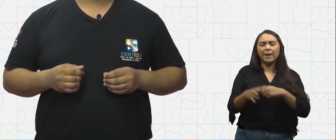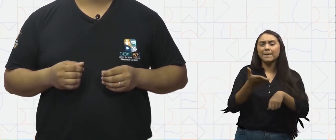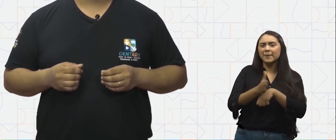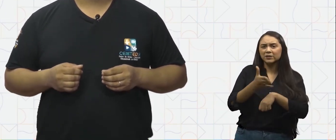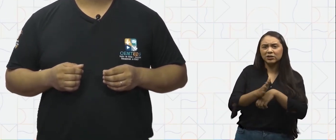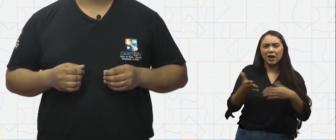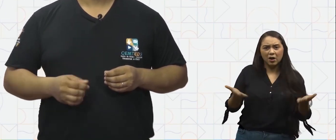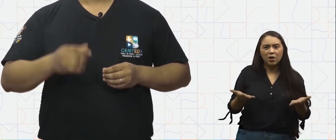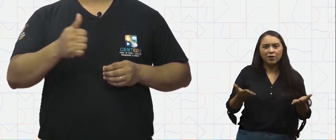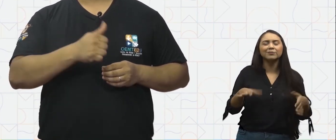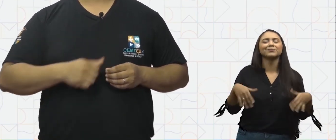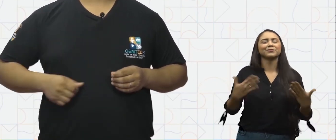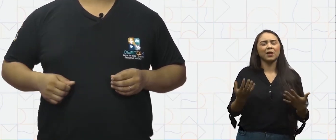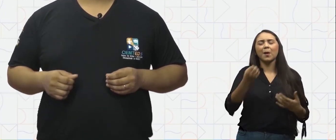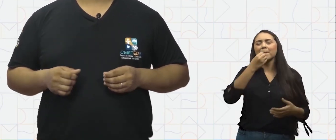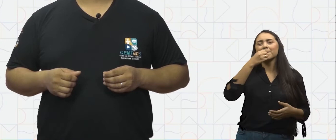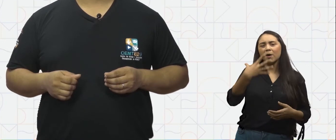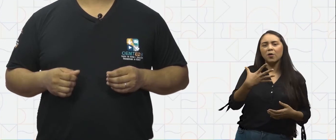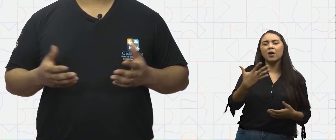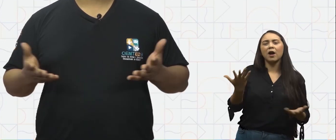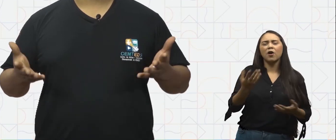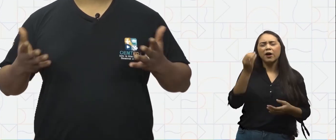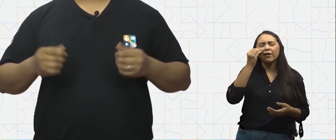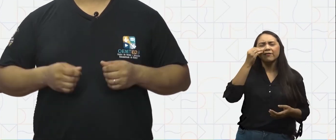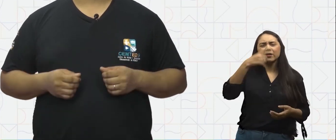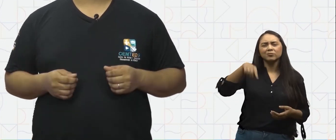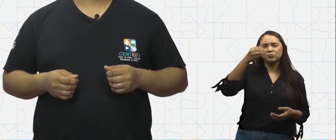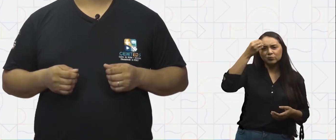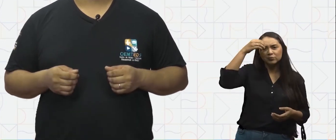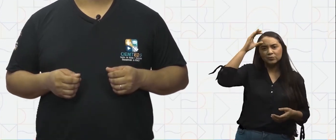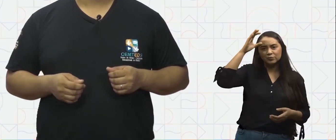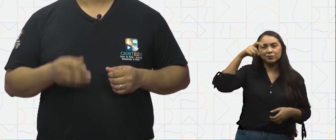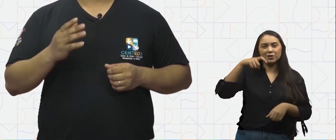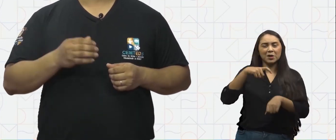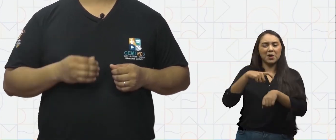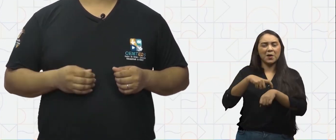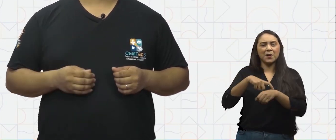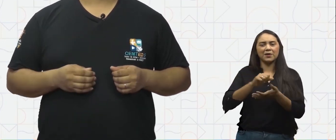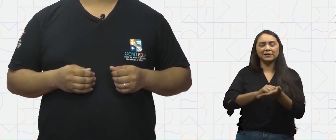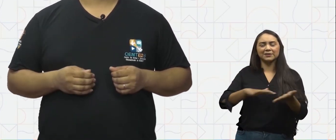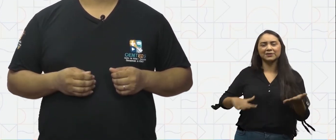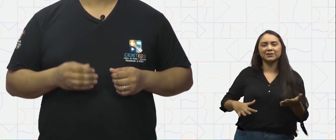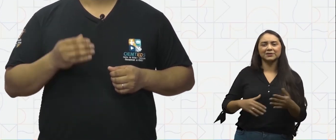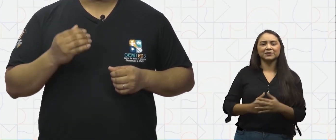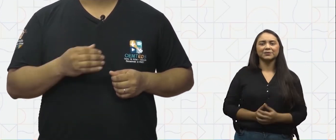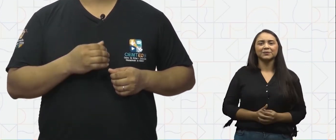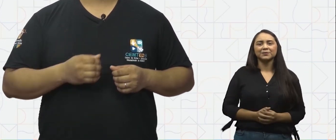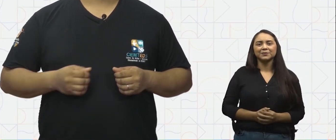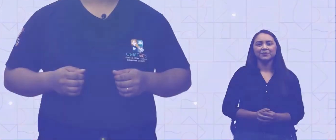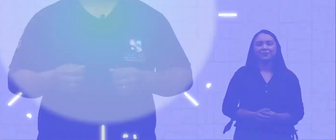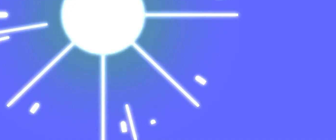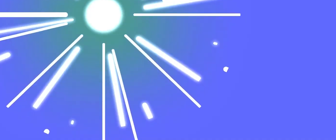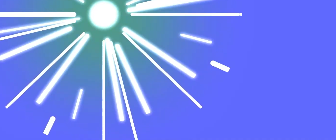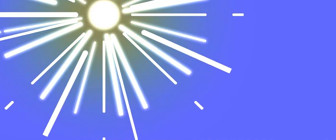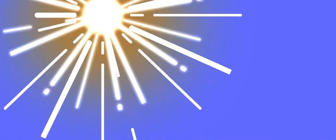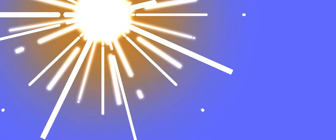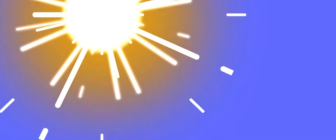alguns exercícios? É isso aí, então vamos testar o seu conhecimento agora. Vamos para a nossa hora da